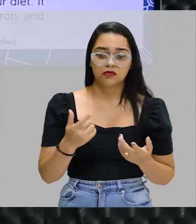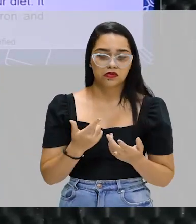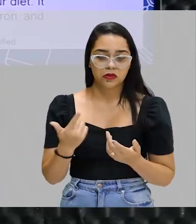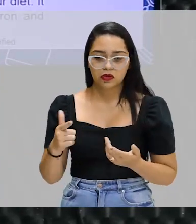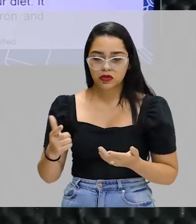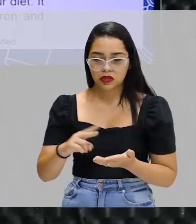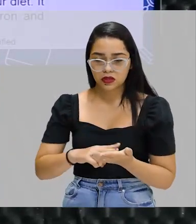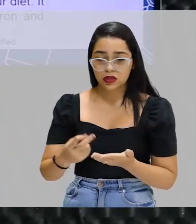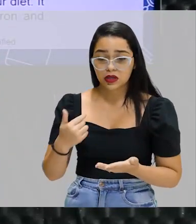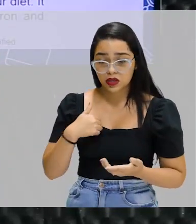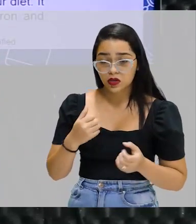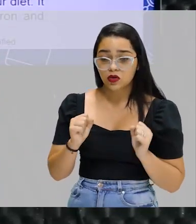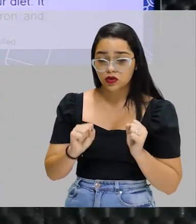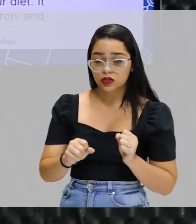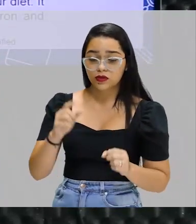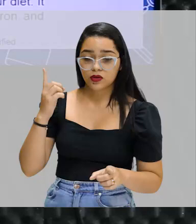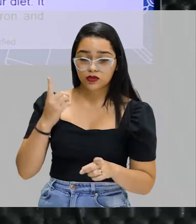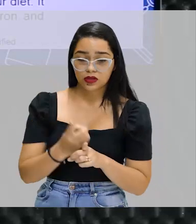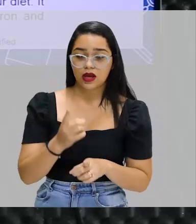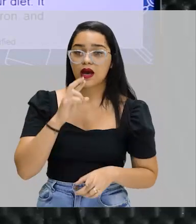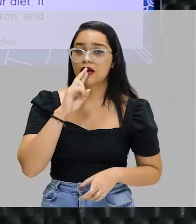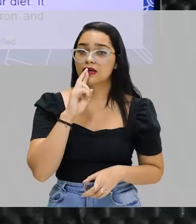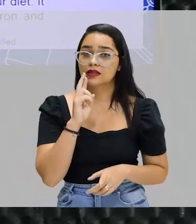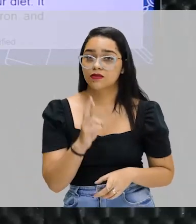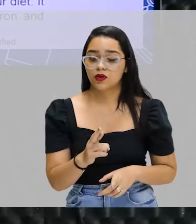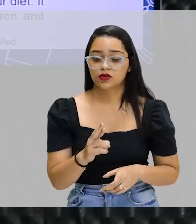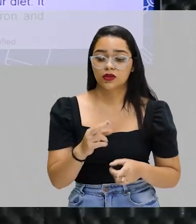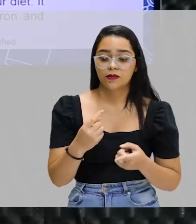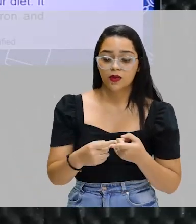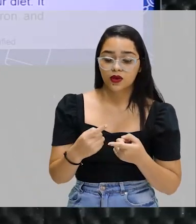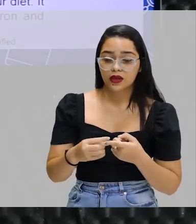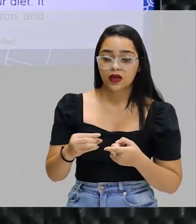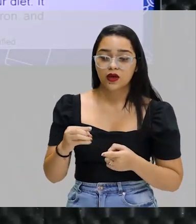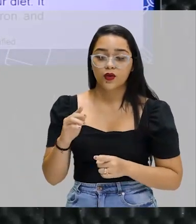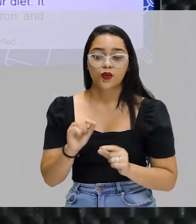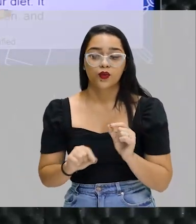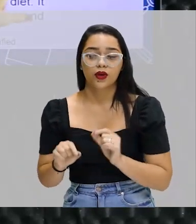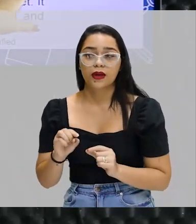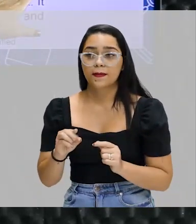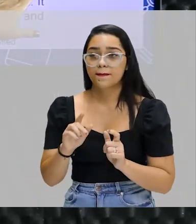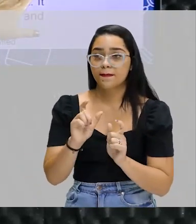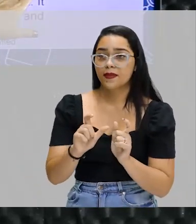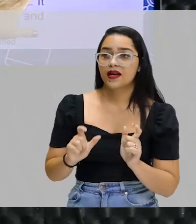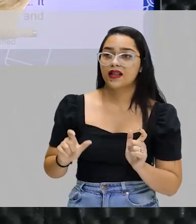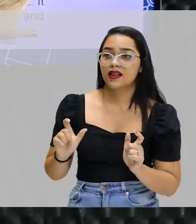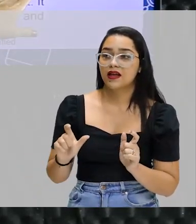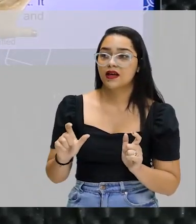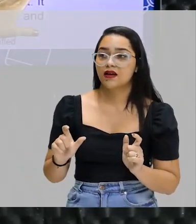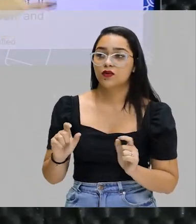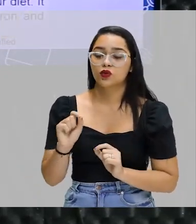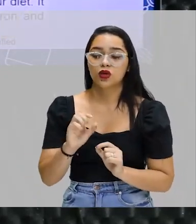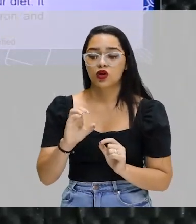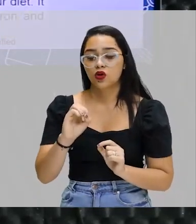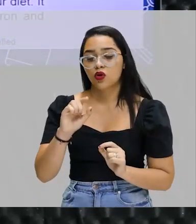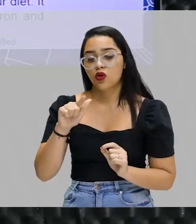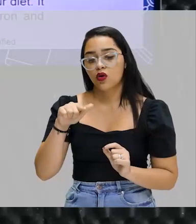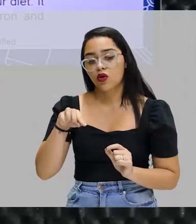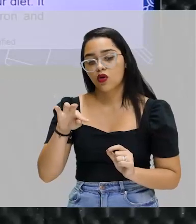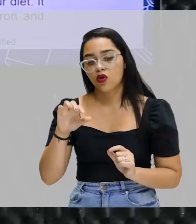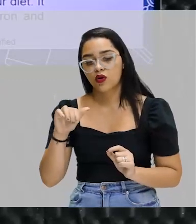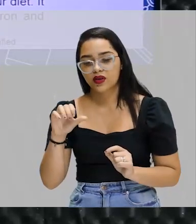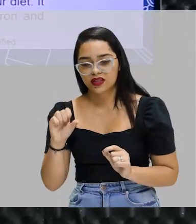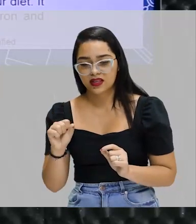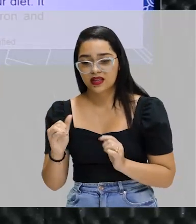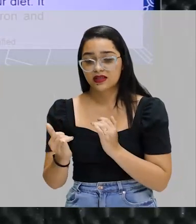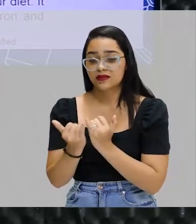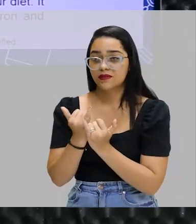o texto, eu consigo encontrar a resposta, porque eu me encontrei palavras cognatas,